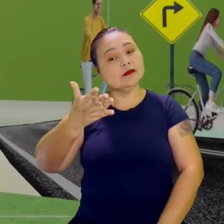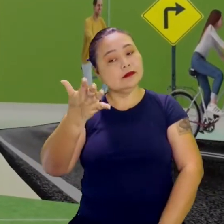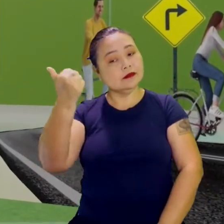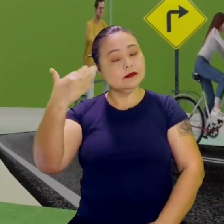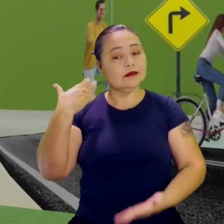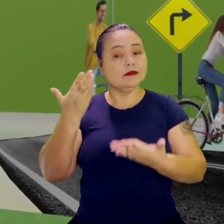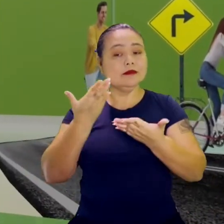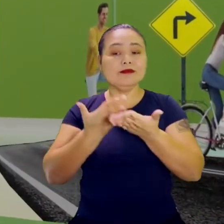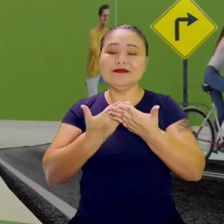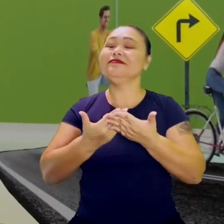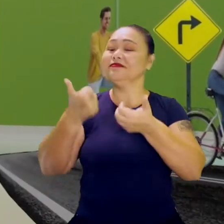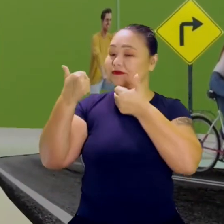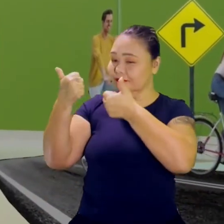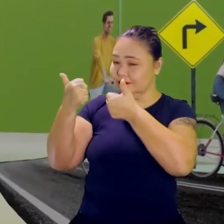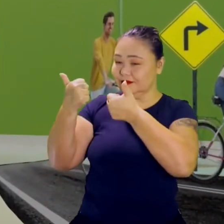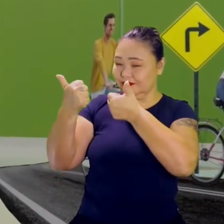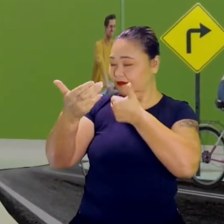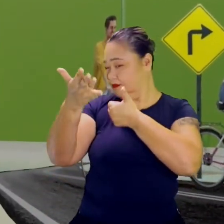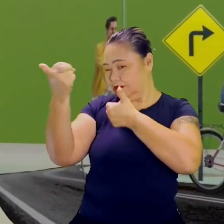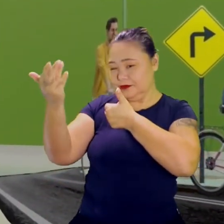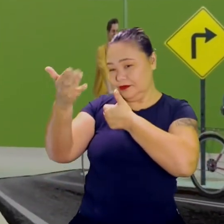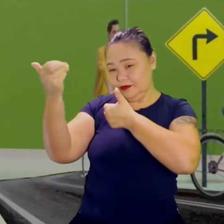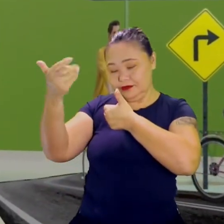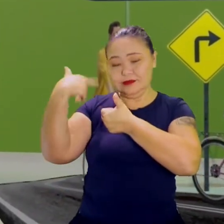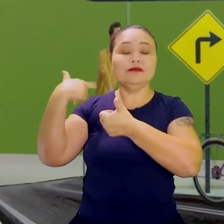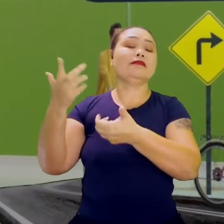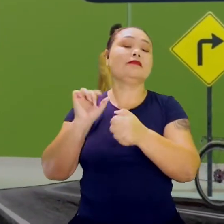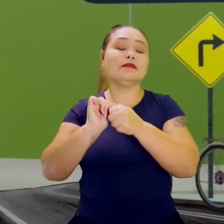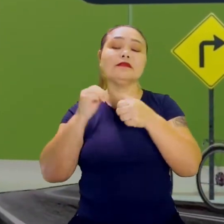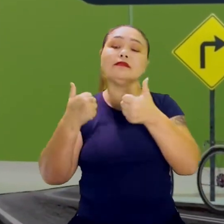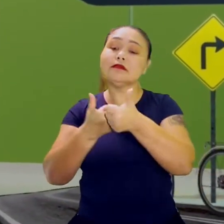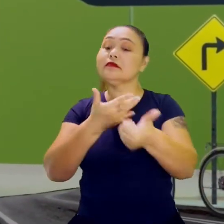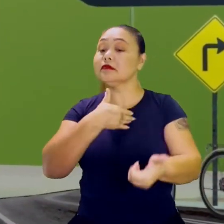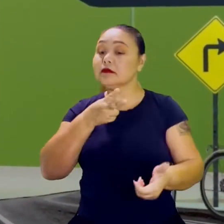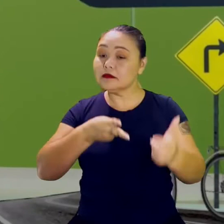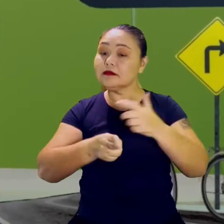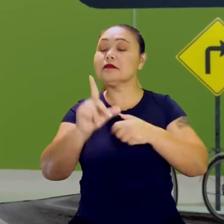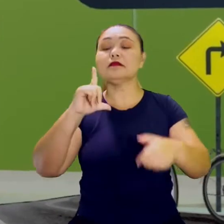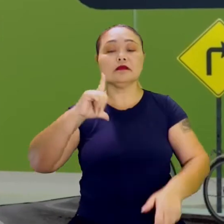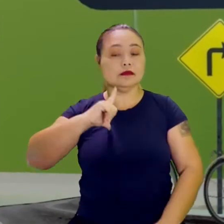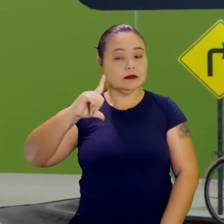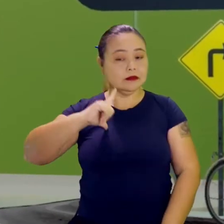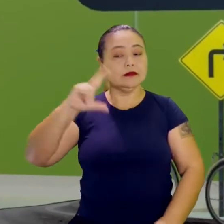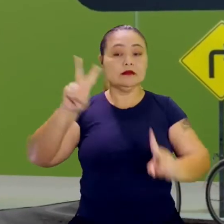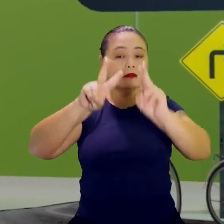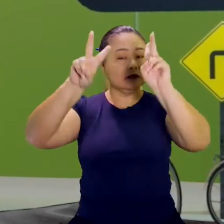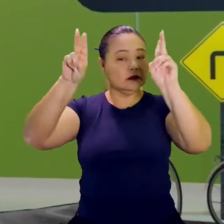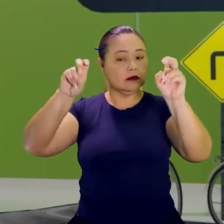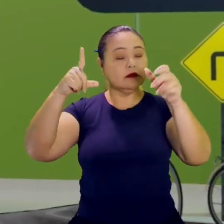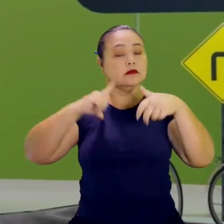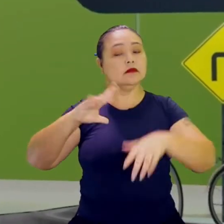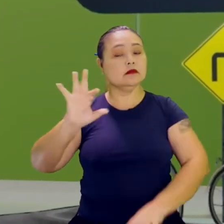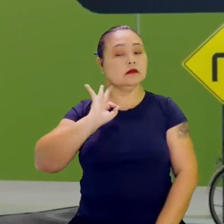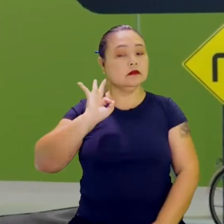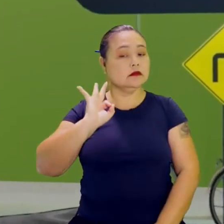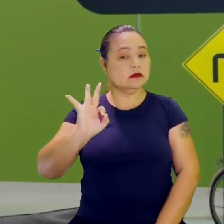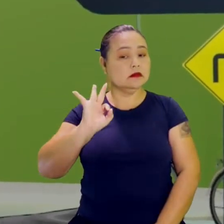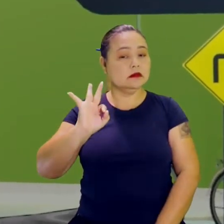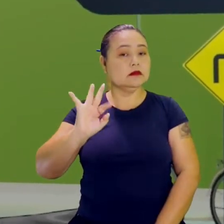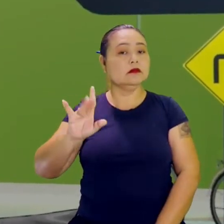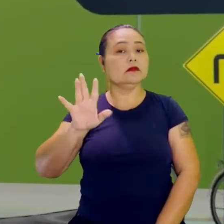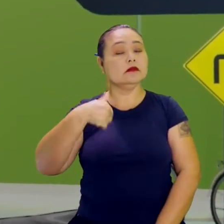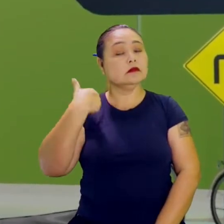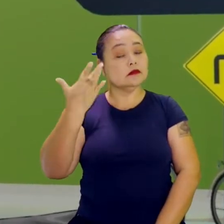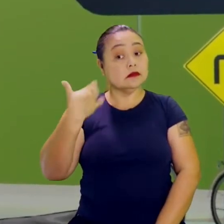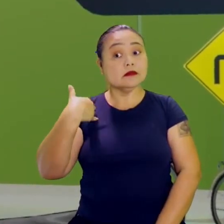nossa aula, né, Aldelina? Vamos seguir porque hoje tem assunto muito top pra